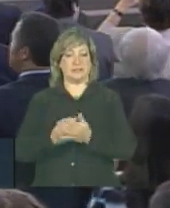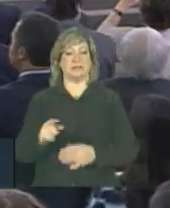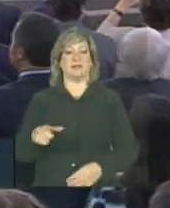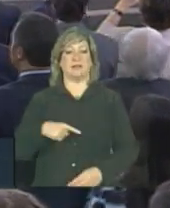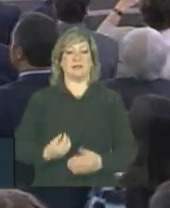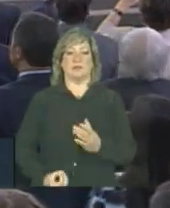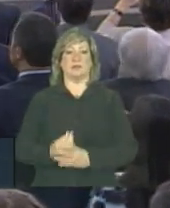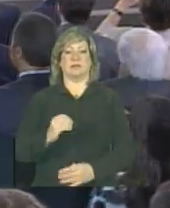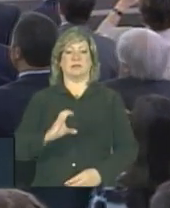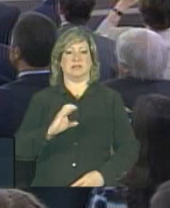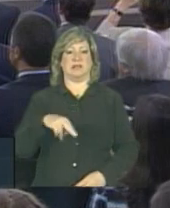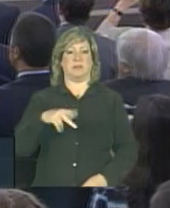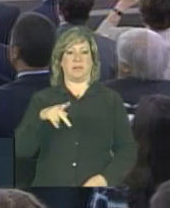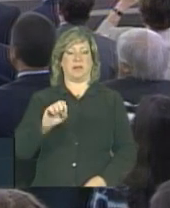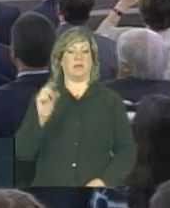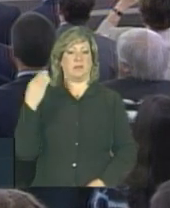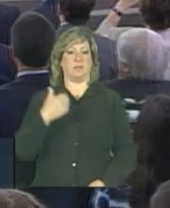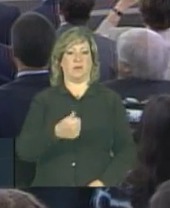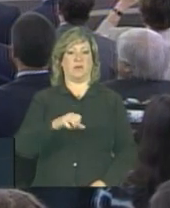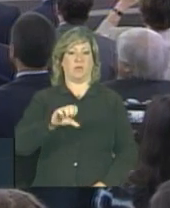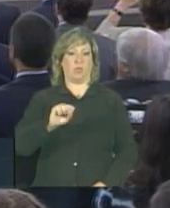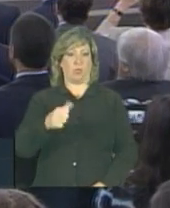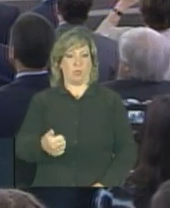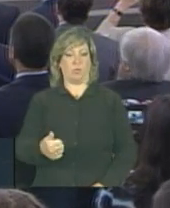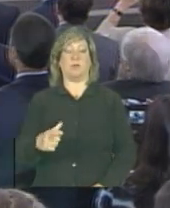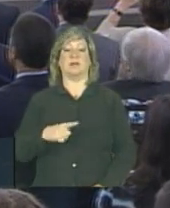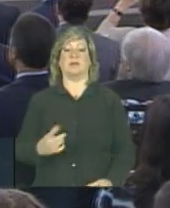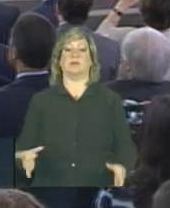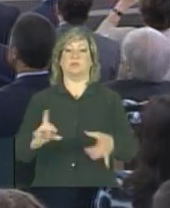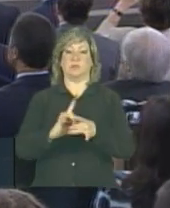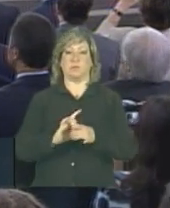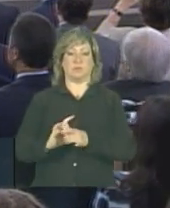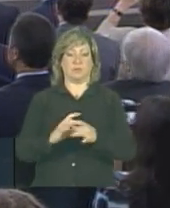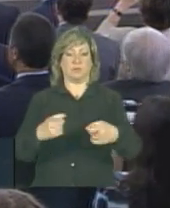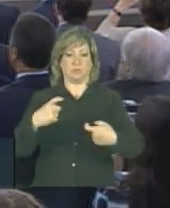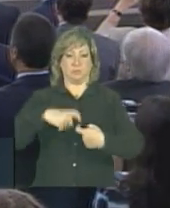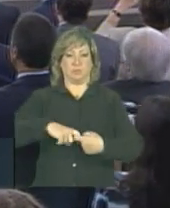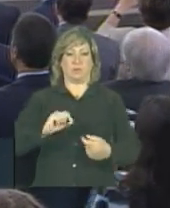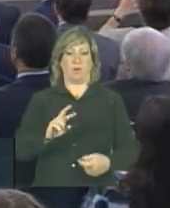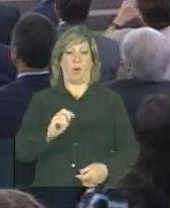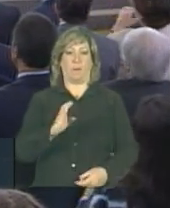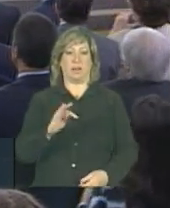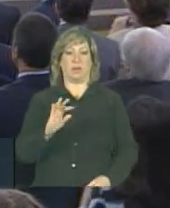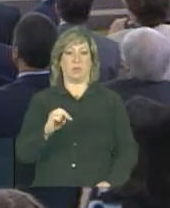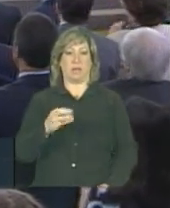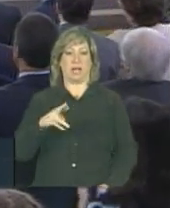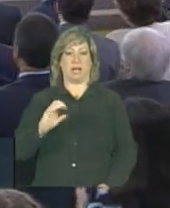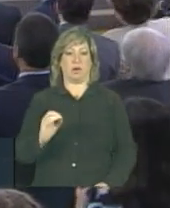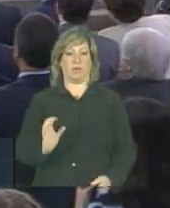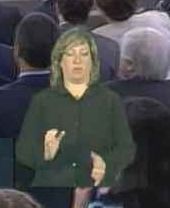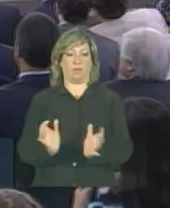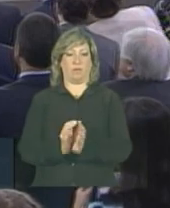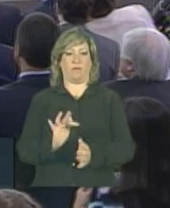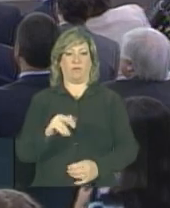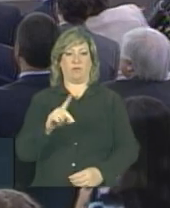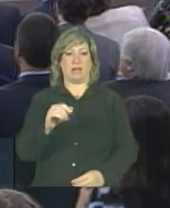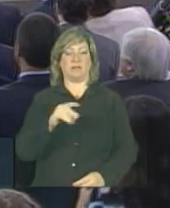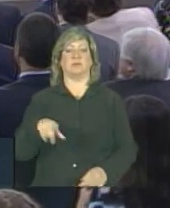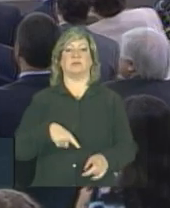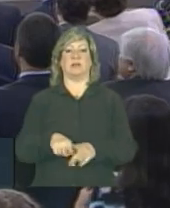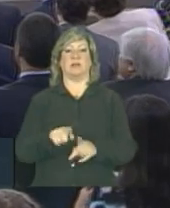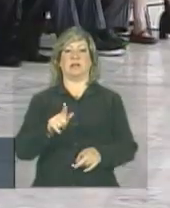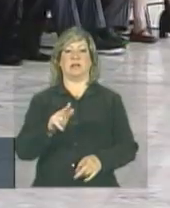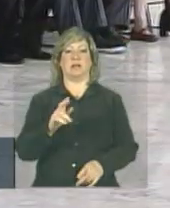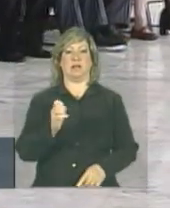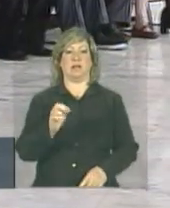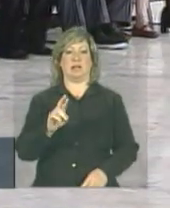em 1981, conta com parceria da Fundação Roberto Marinho, da Gerdau e da GE, e tem